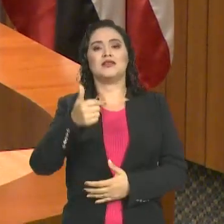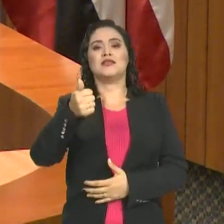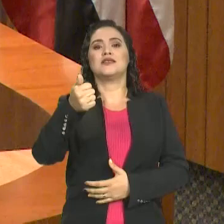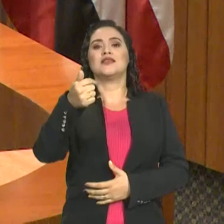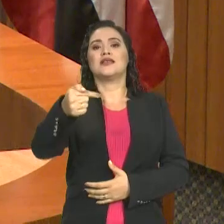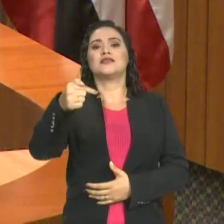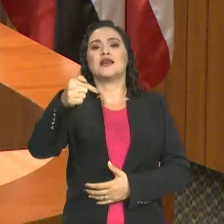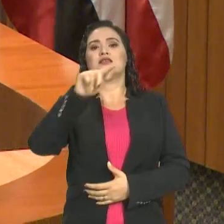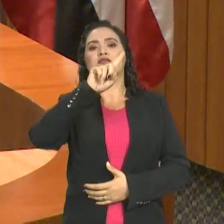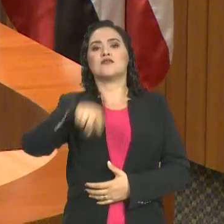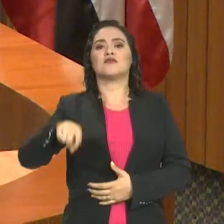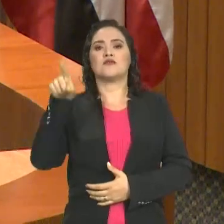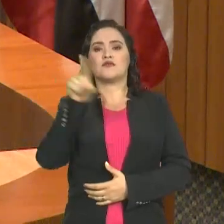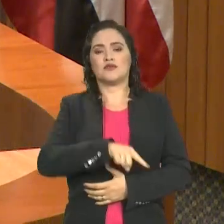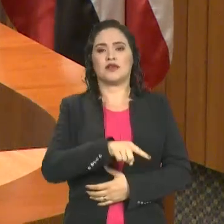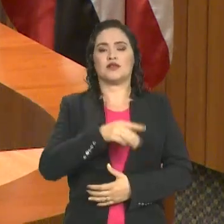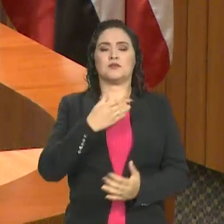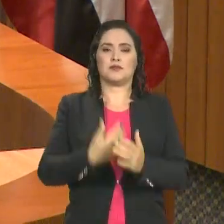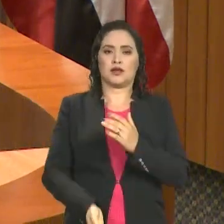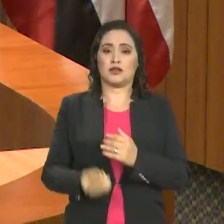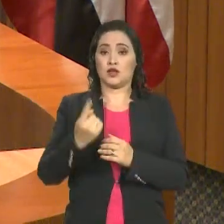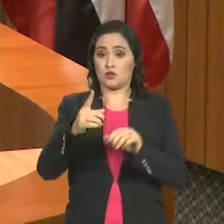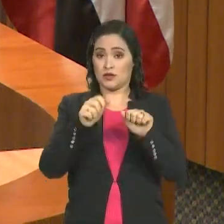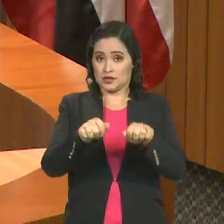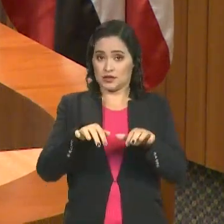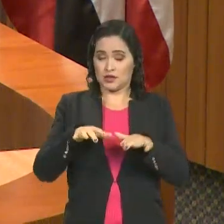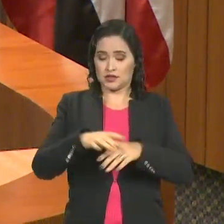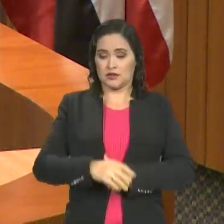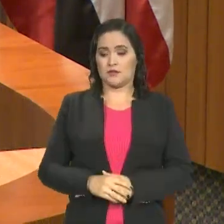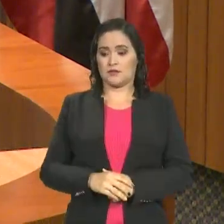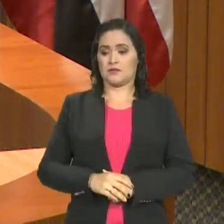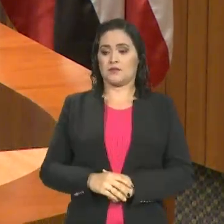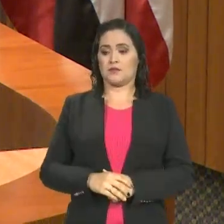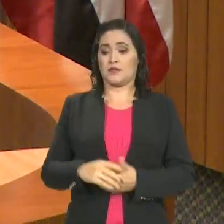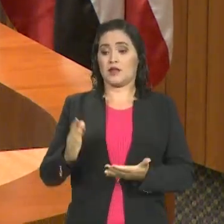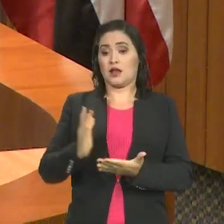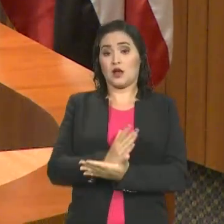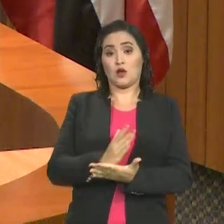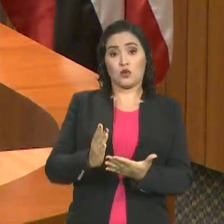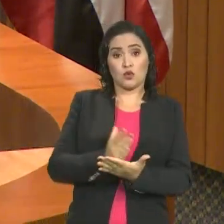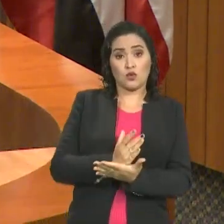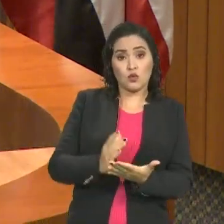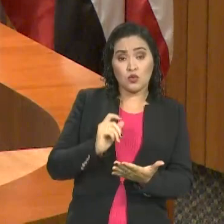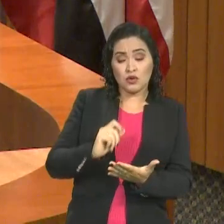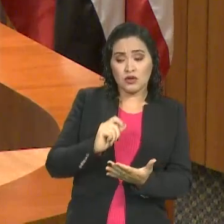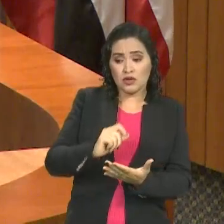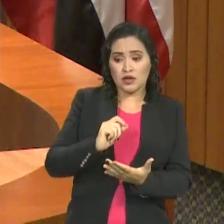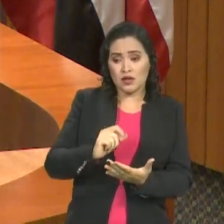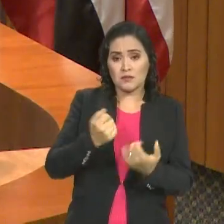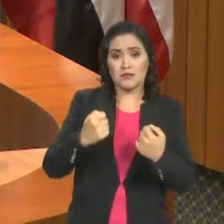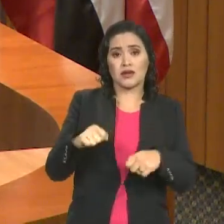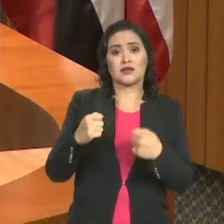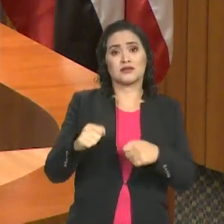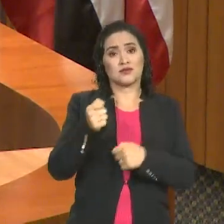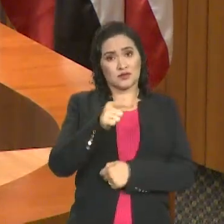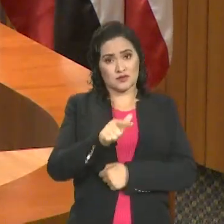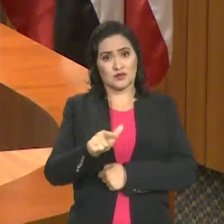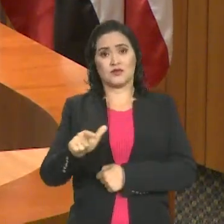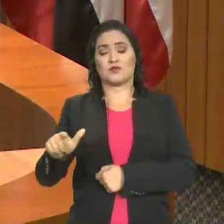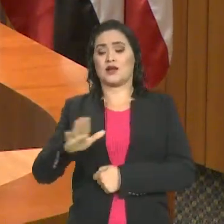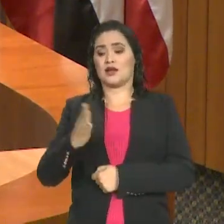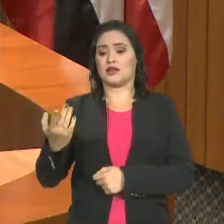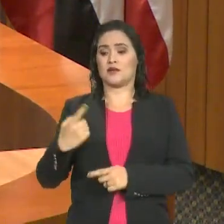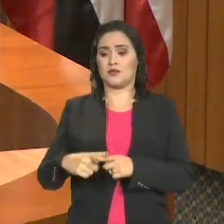sessão. E vetos que, diga-se de passagem, são alguns vetos que deveriam ter sido mantidos, até porque quem sobe